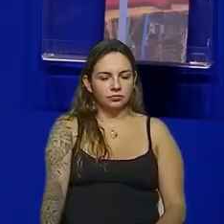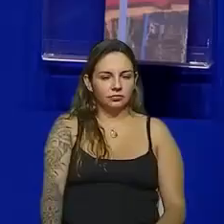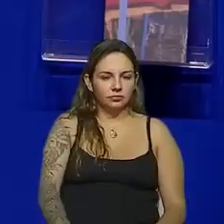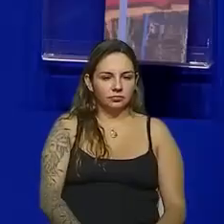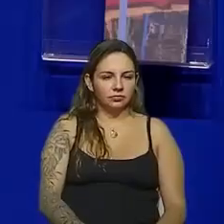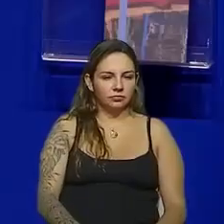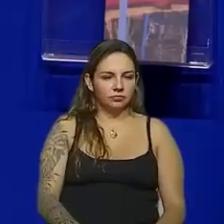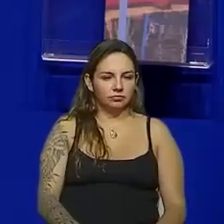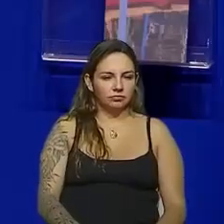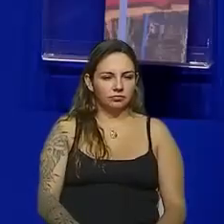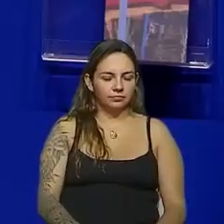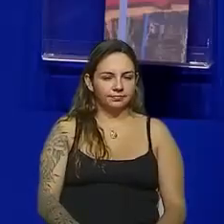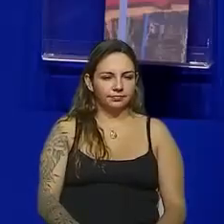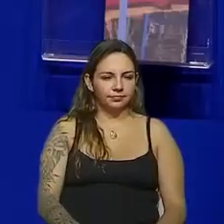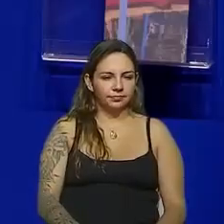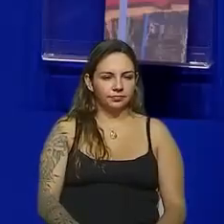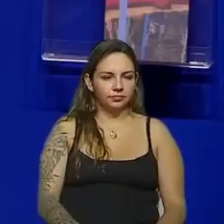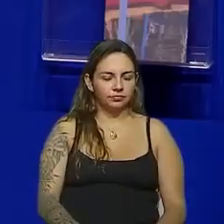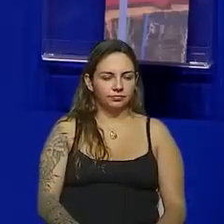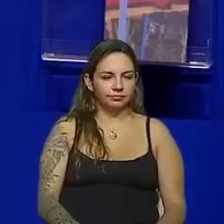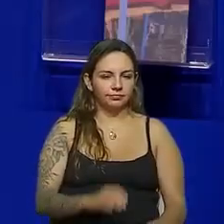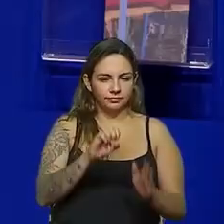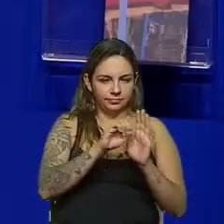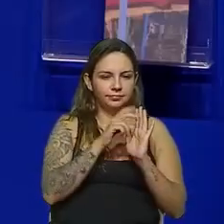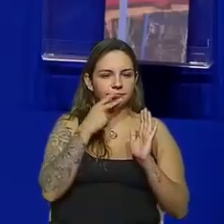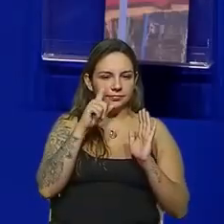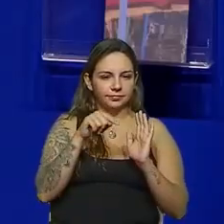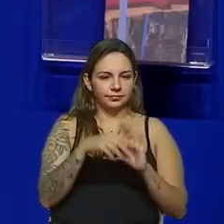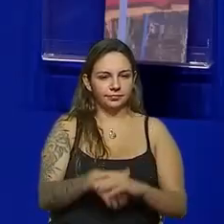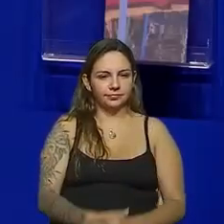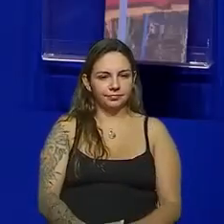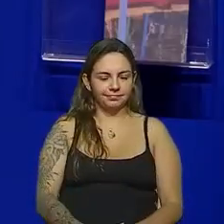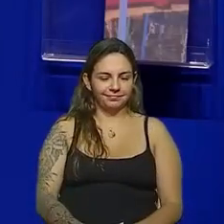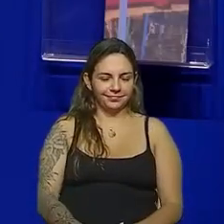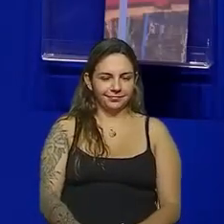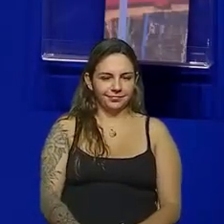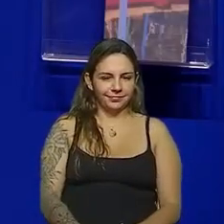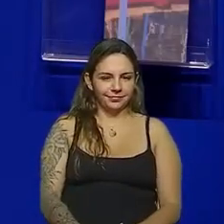E o Zero é o livro que retrata tudo isso.